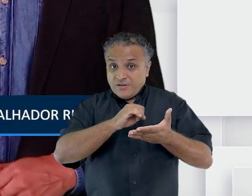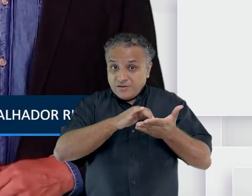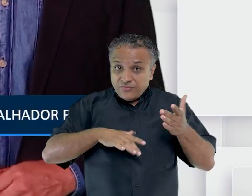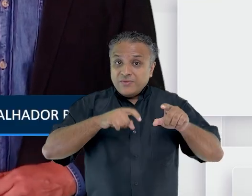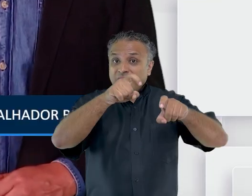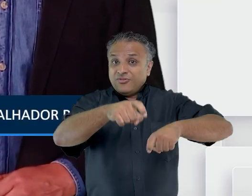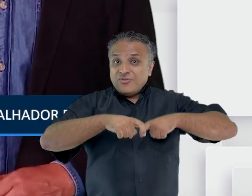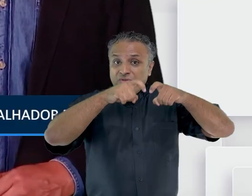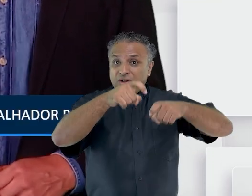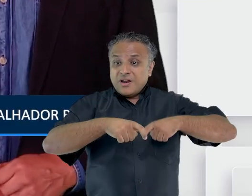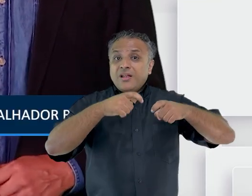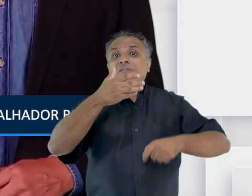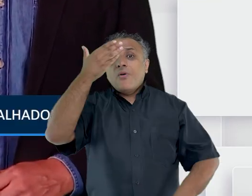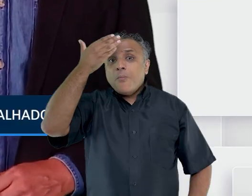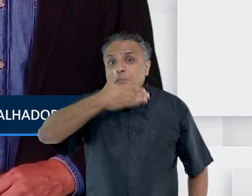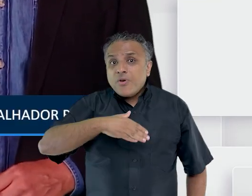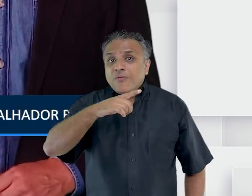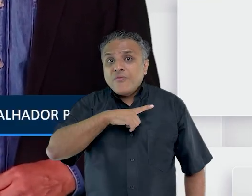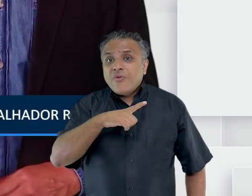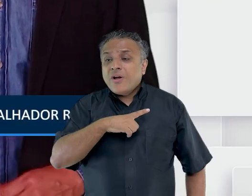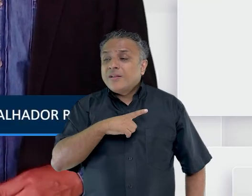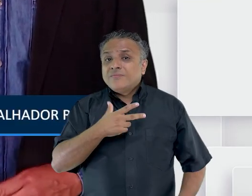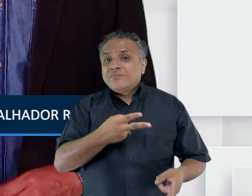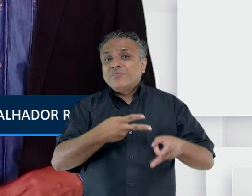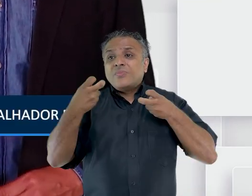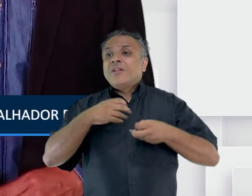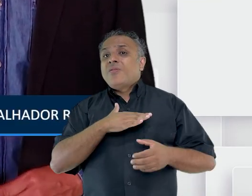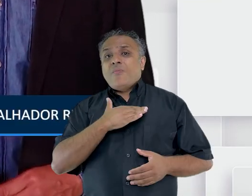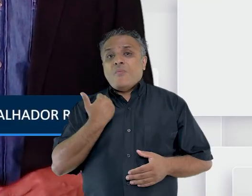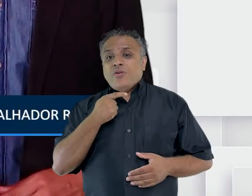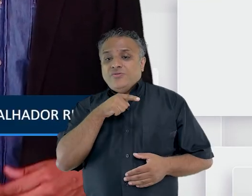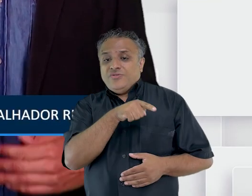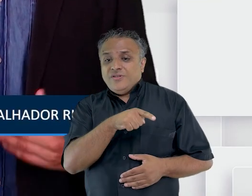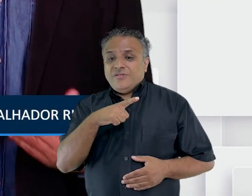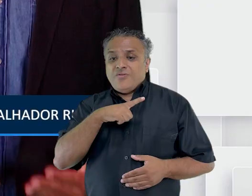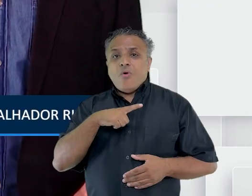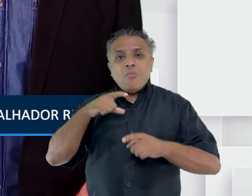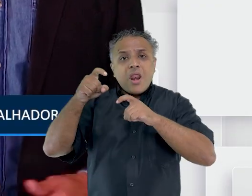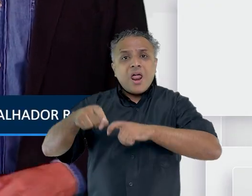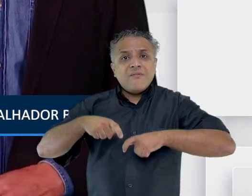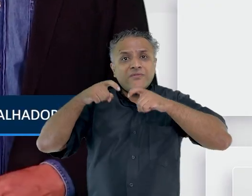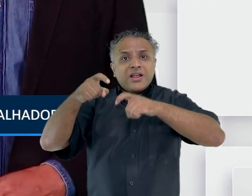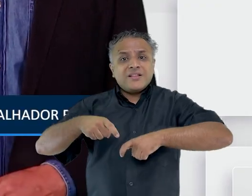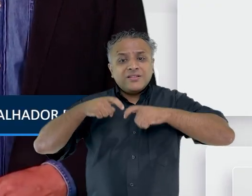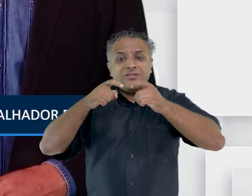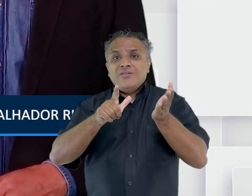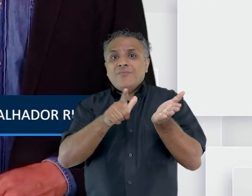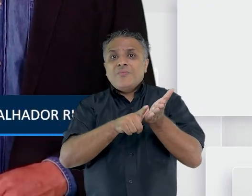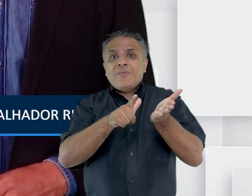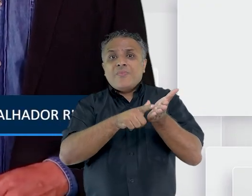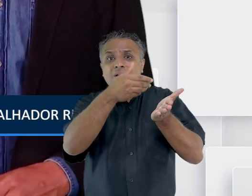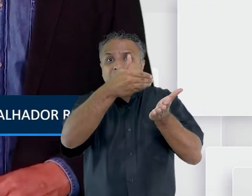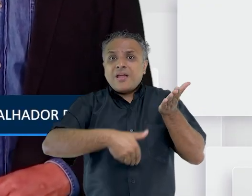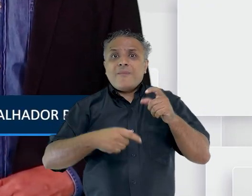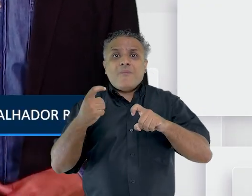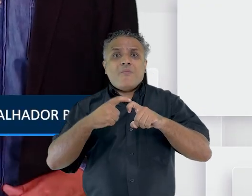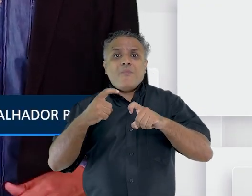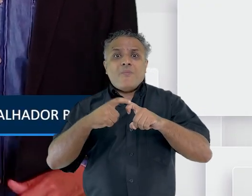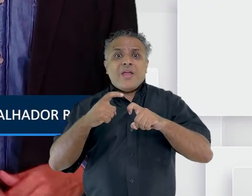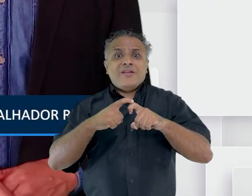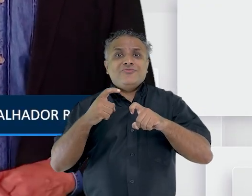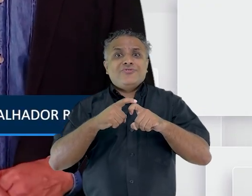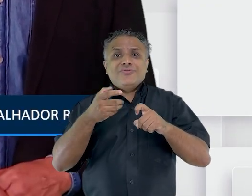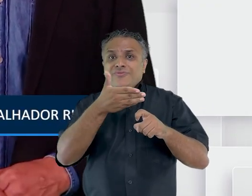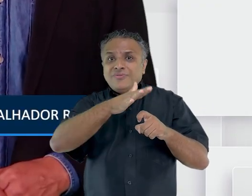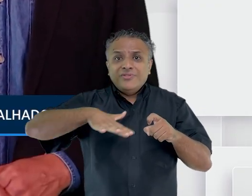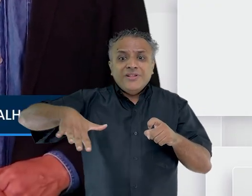foi comprovado pela identificação do falecido como lavrador no prontuário de assistência médico-sanitária e